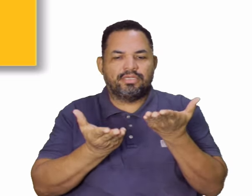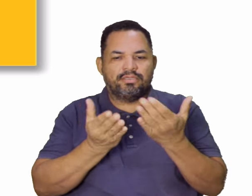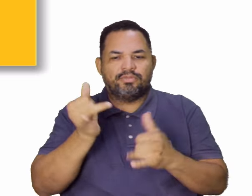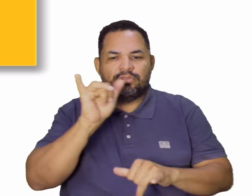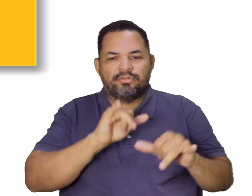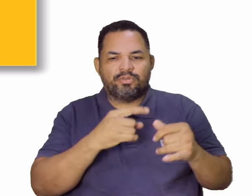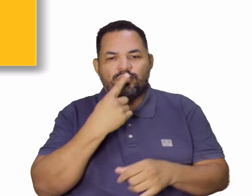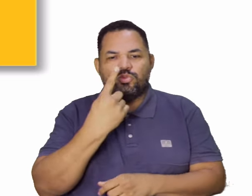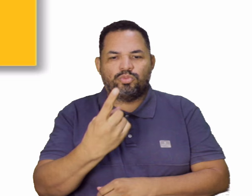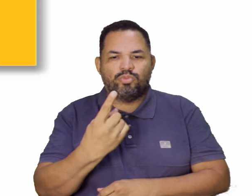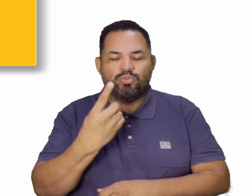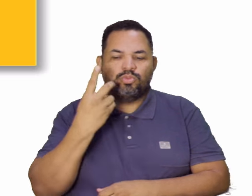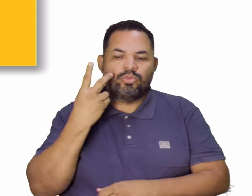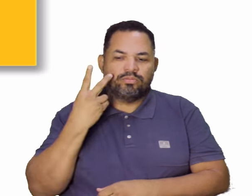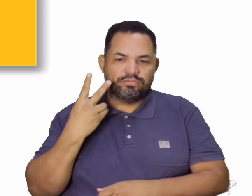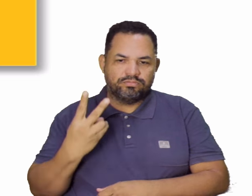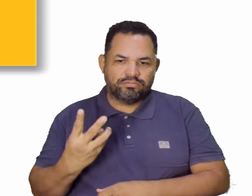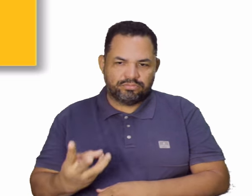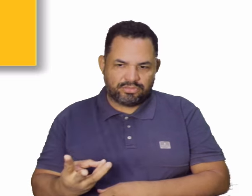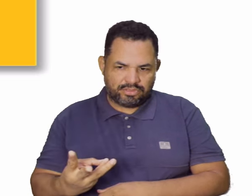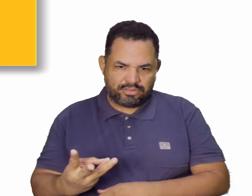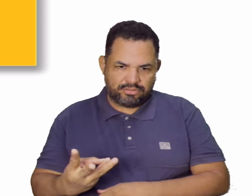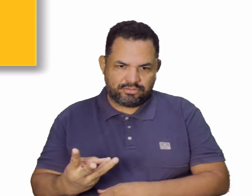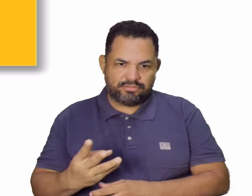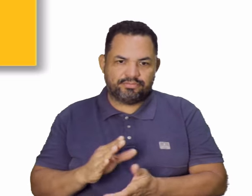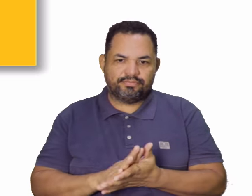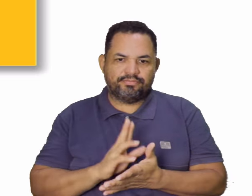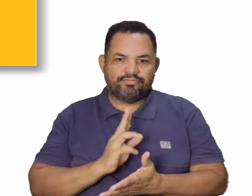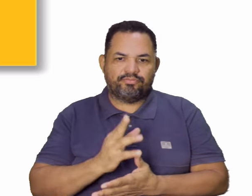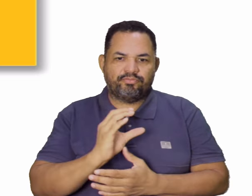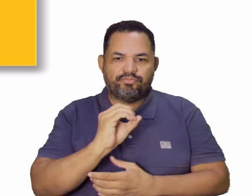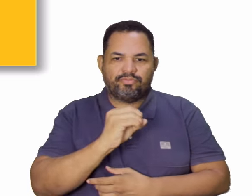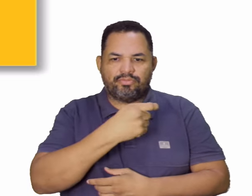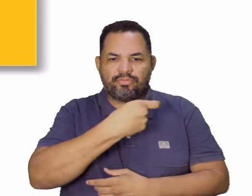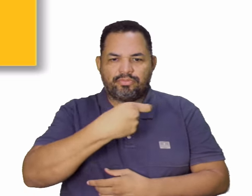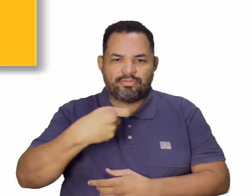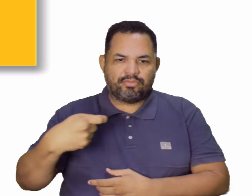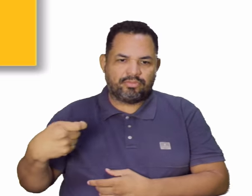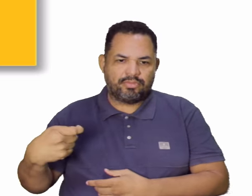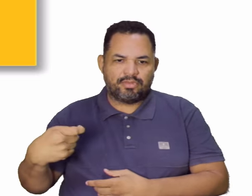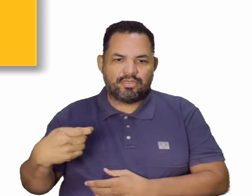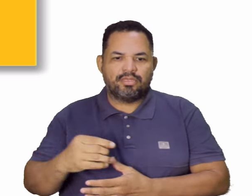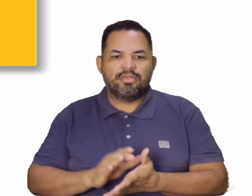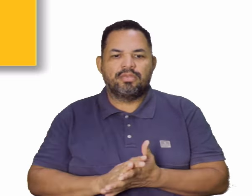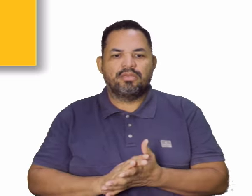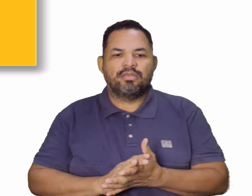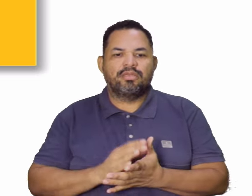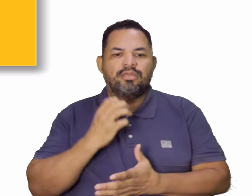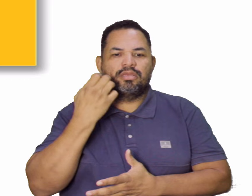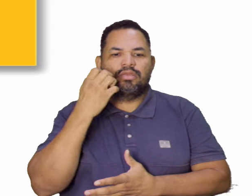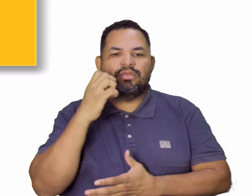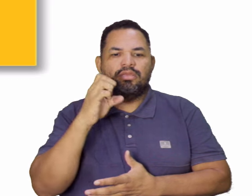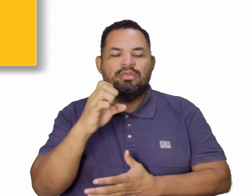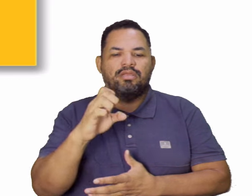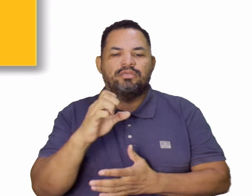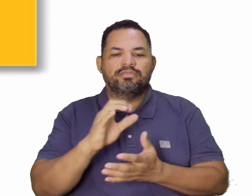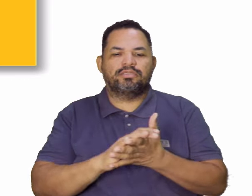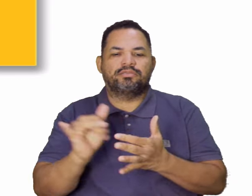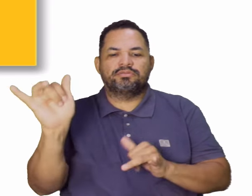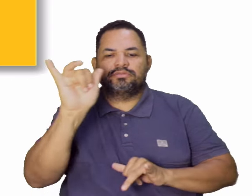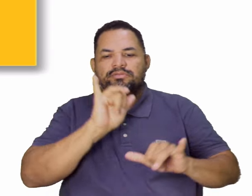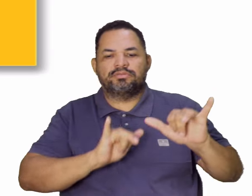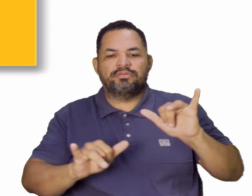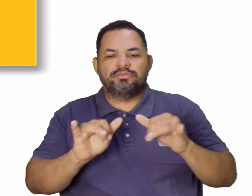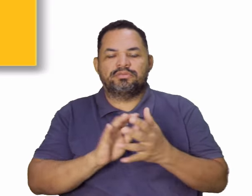1 equilíbrio químico parte 3 processo de oxidação parte um e eletroquímica nós